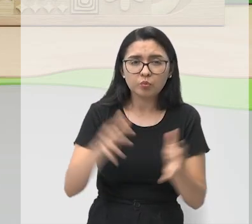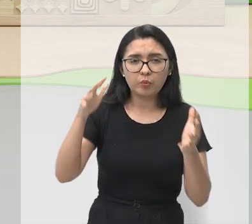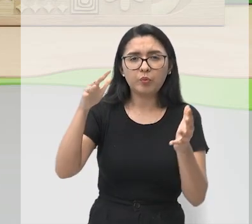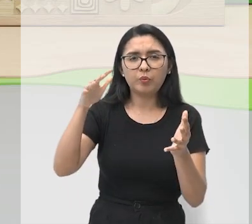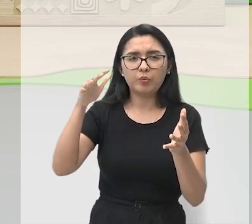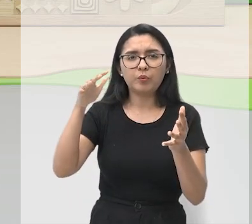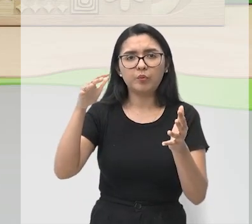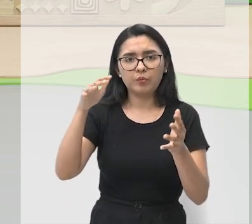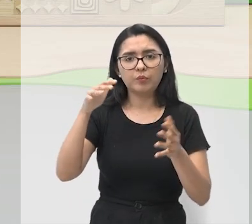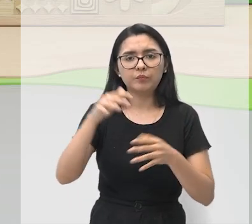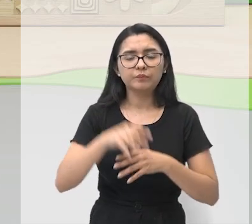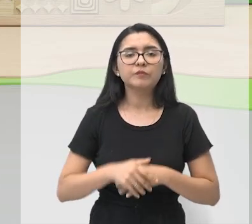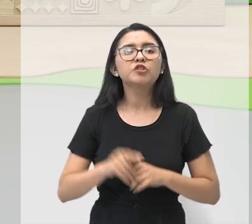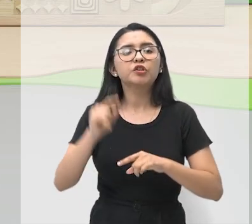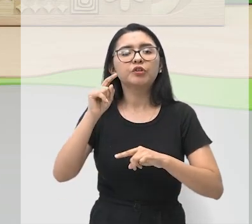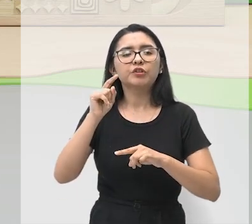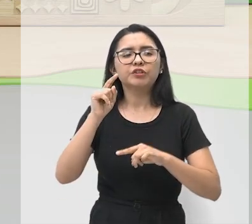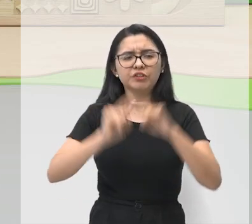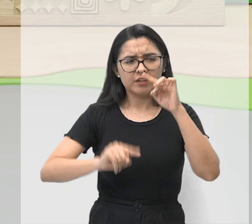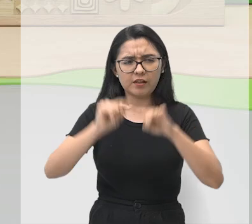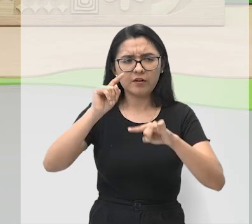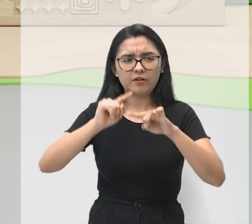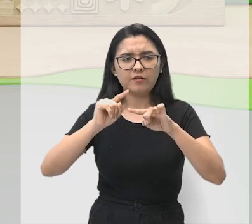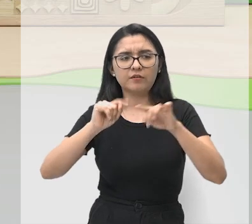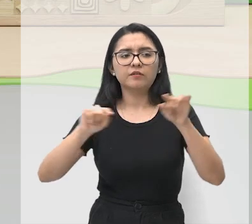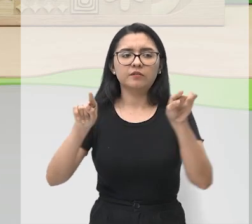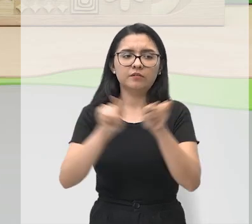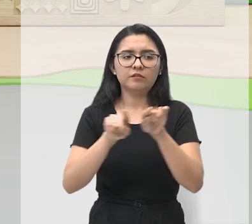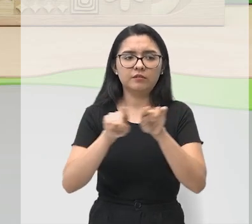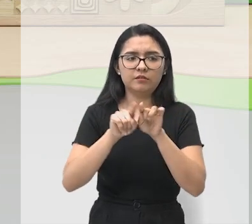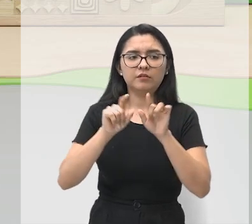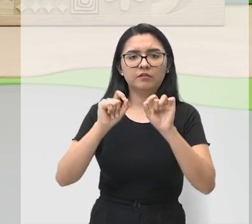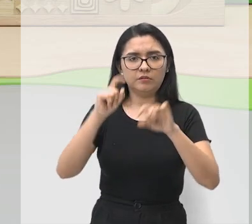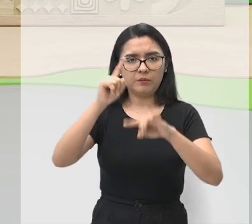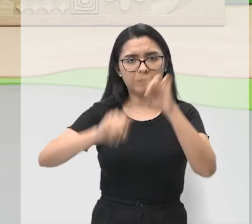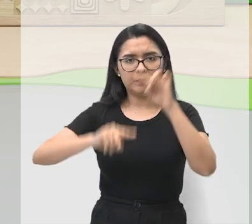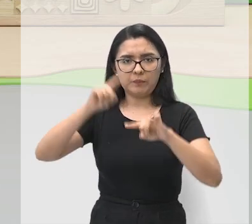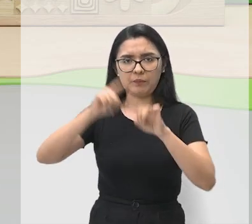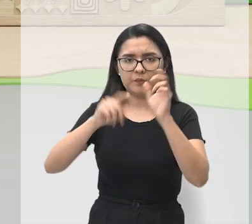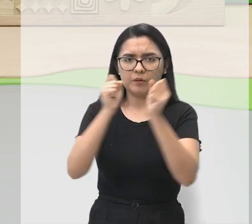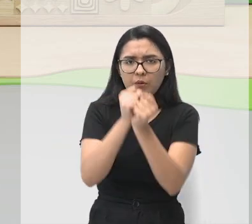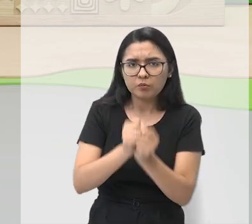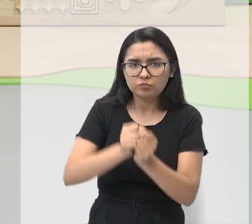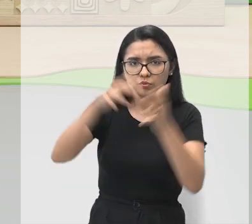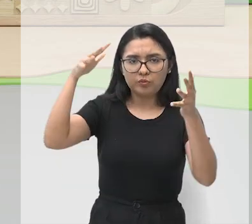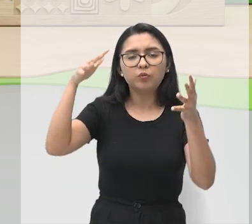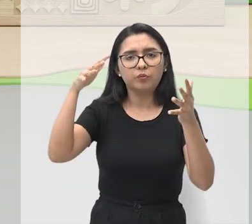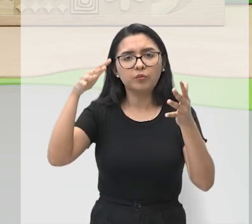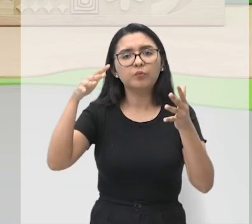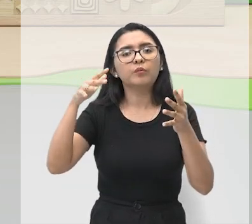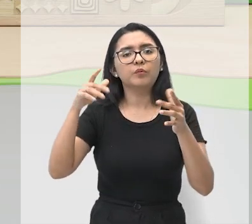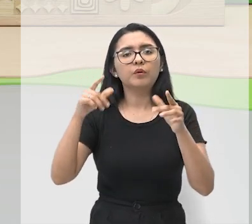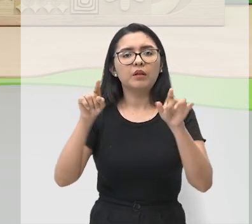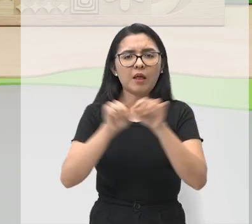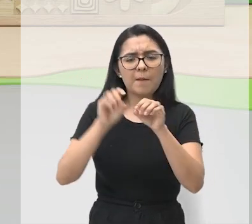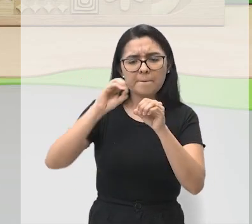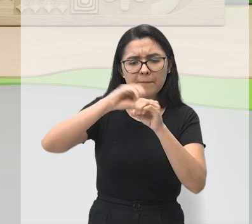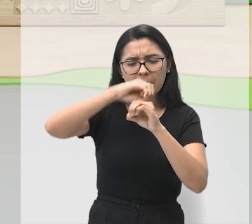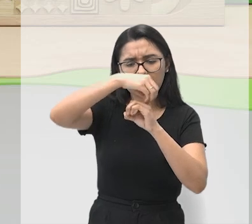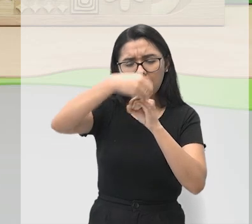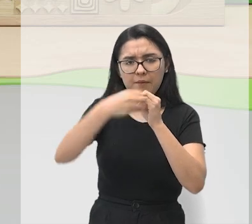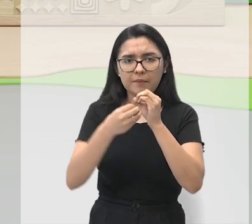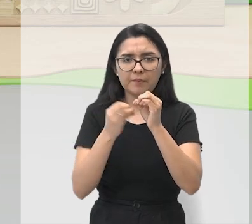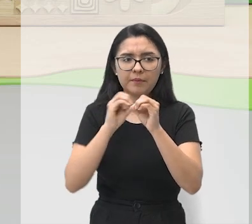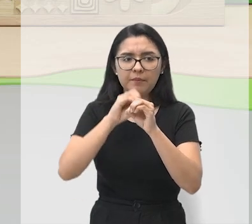explosão estelar. Então, quando houve essa explosão estelar, quando as